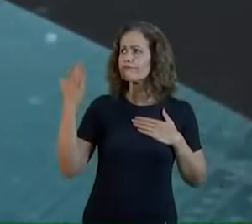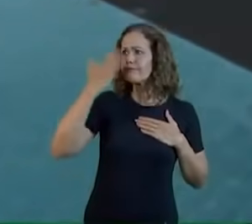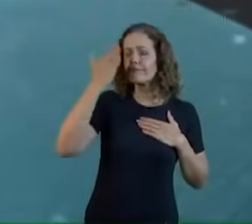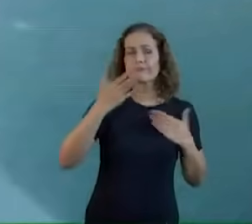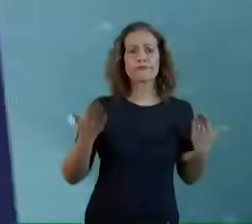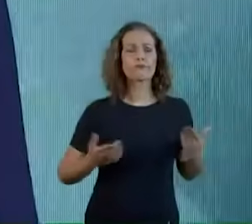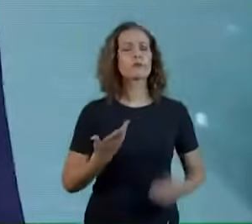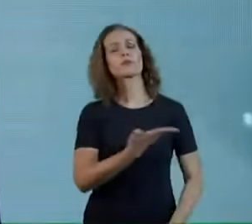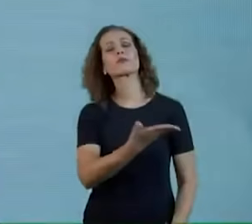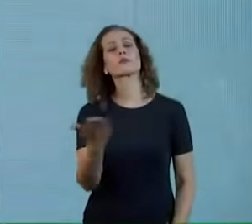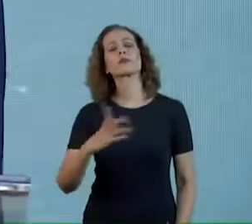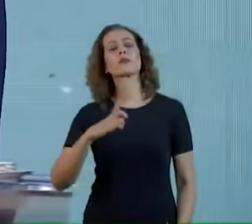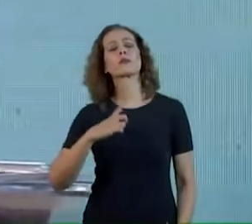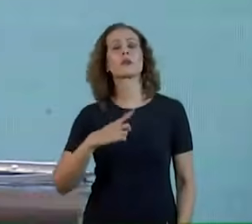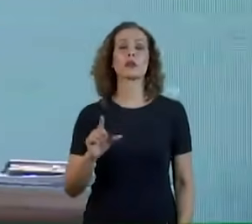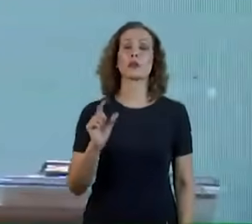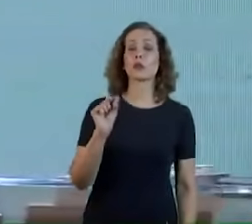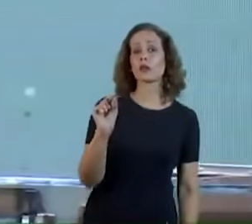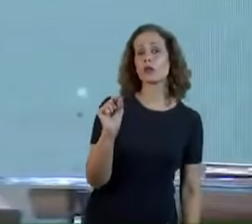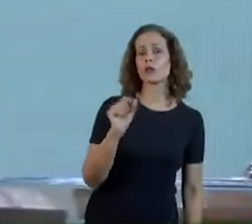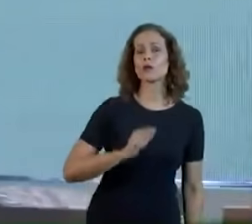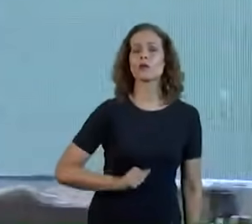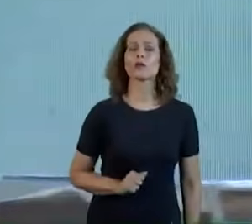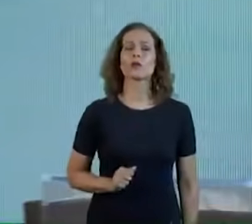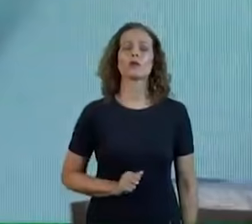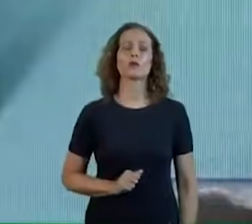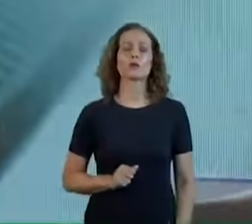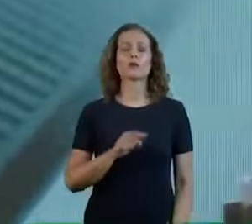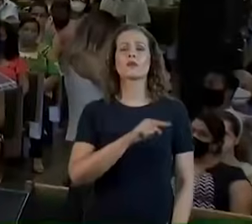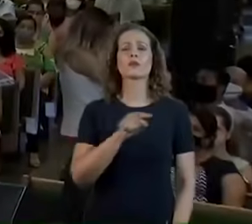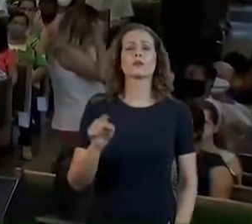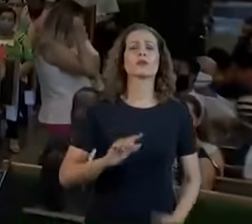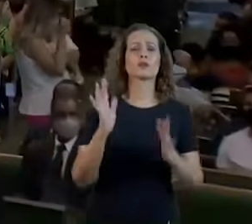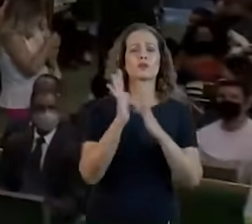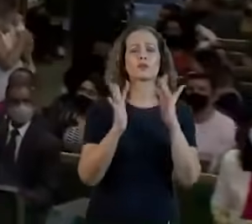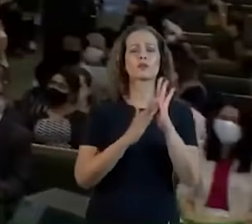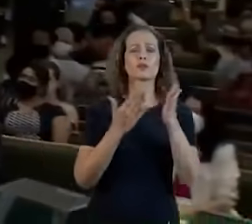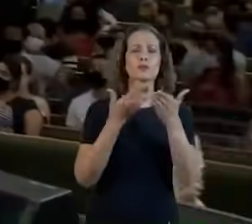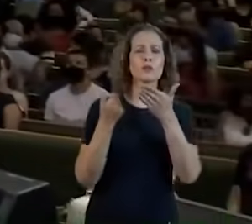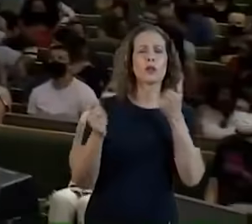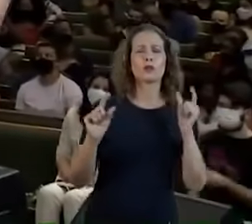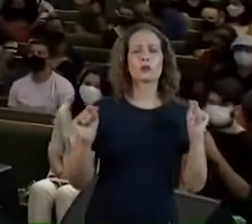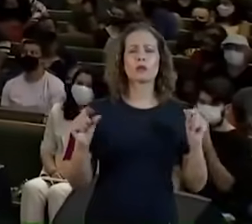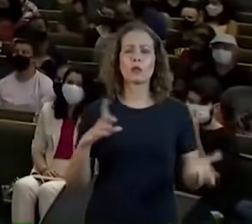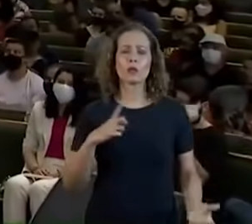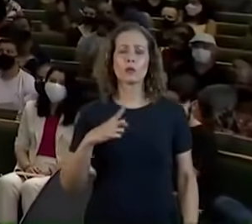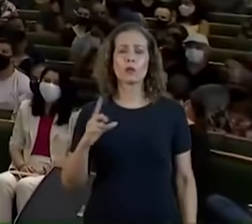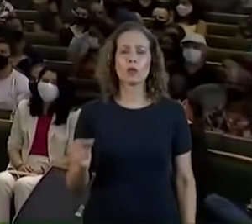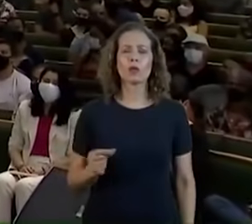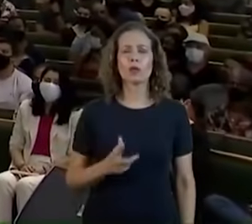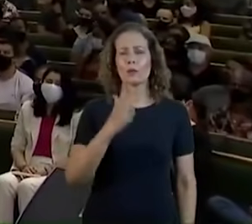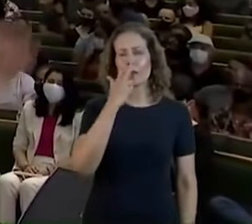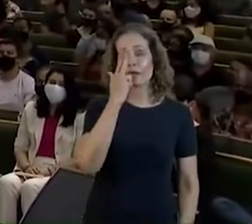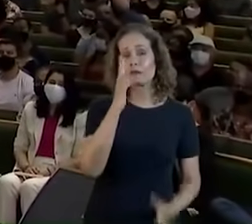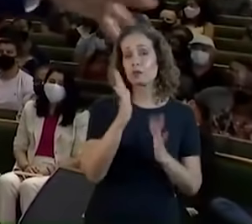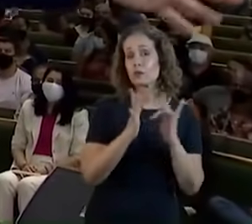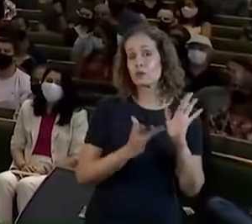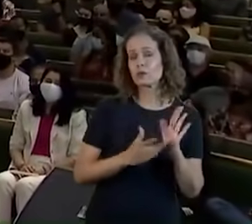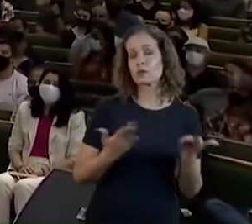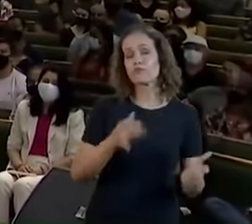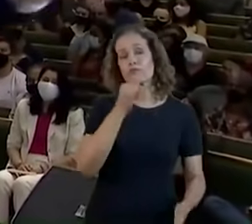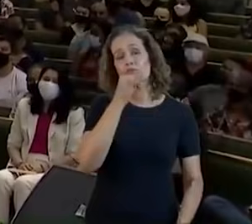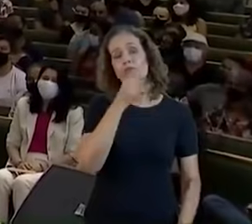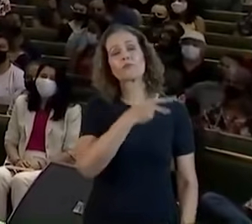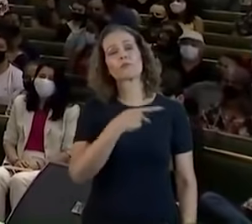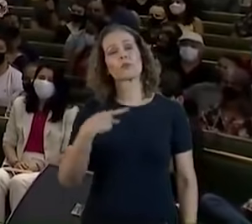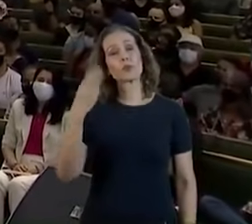vocês têm? Sabe qual é a melhor versão de Jesus que vocês têm? Os nossos queridos pastores, o pastor Márcio. Homens e mulheres